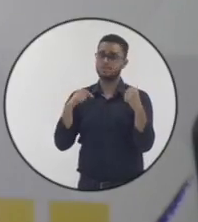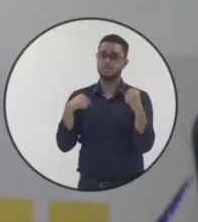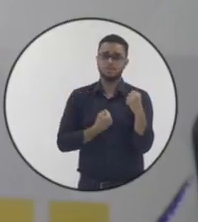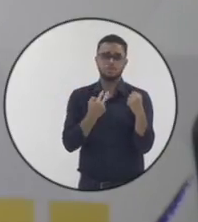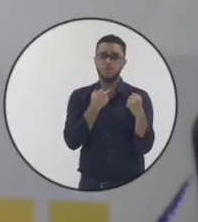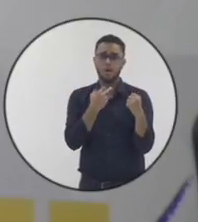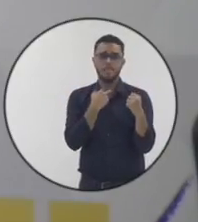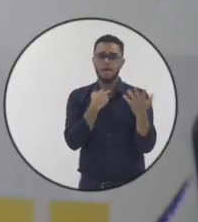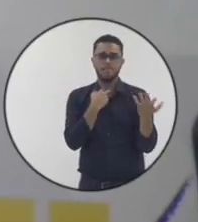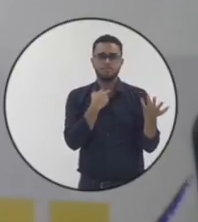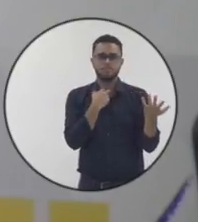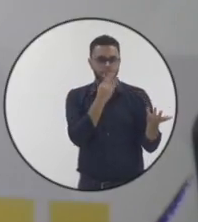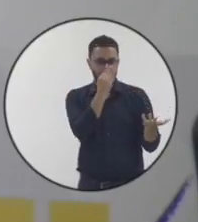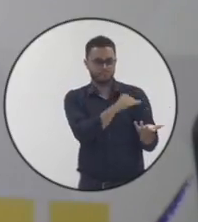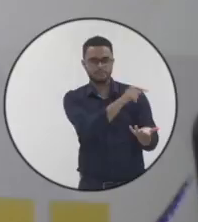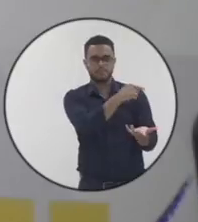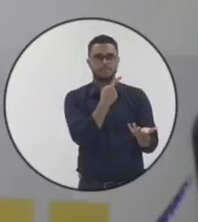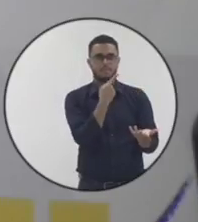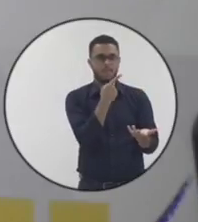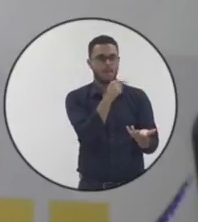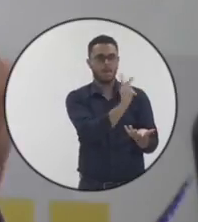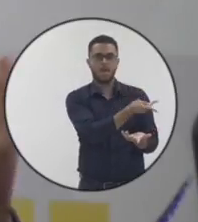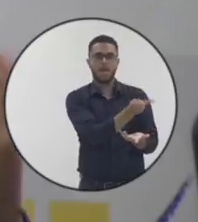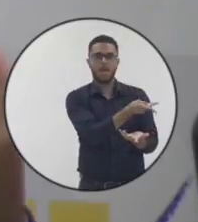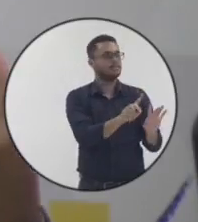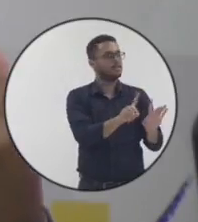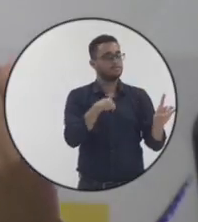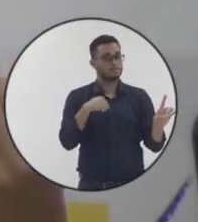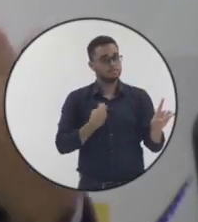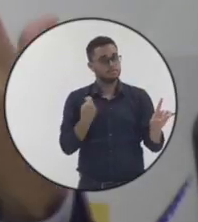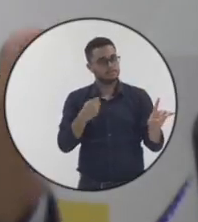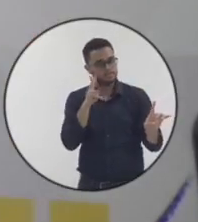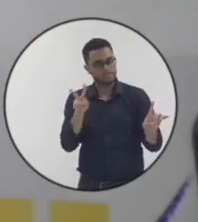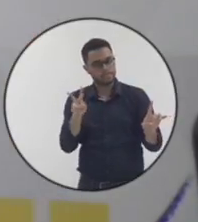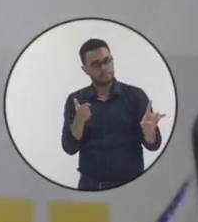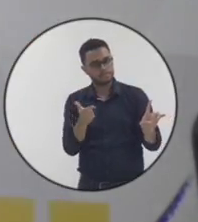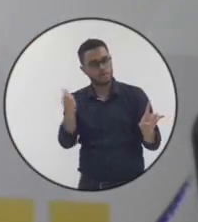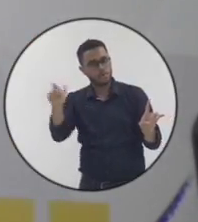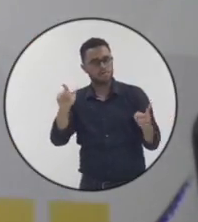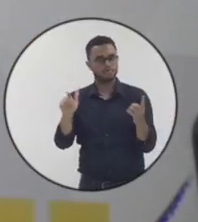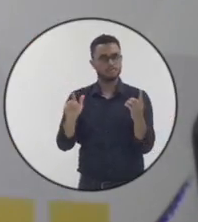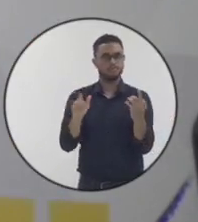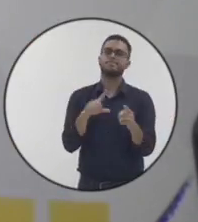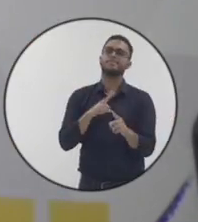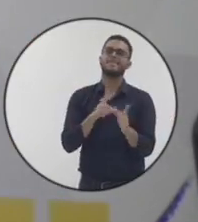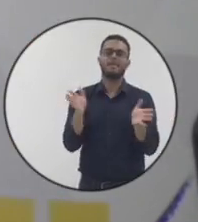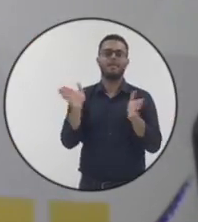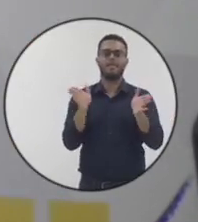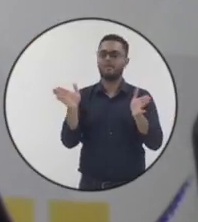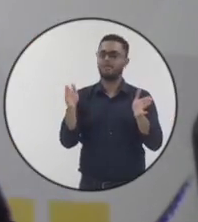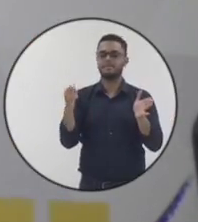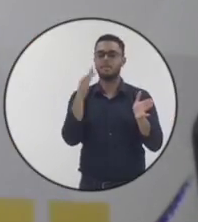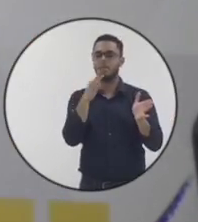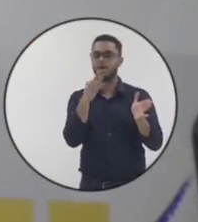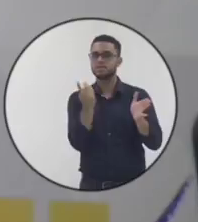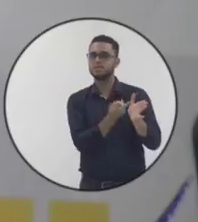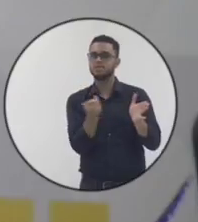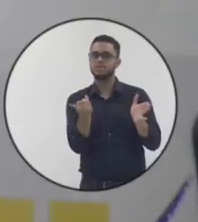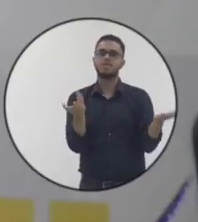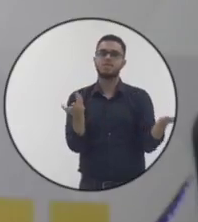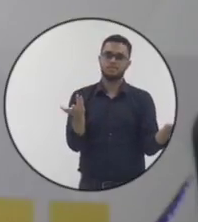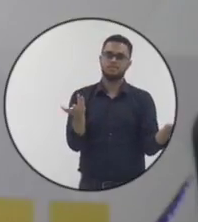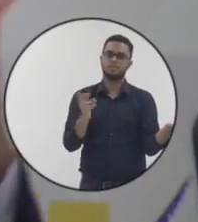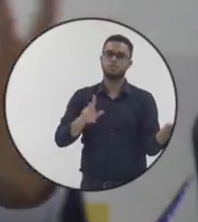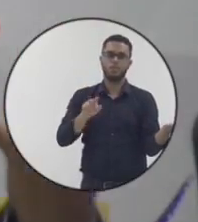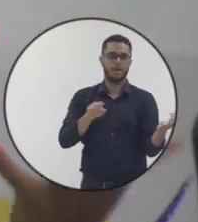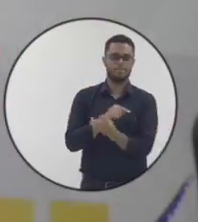dizer não ou falar que alguma coisa está errada. A gente tem que ver o outro lado. Existem mais que dois lados da mesma história. Não existe só dois lados,